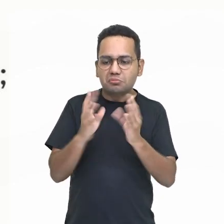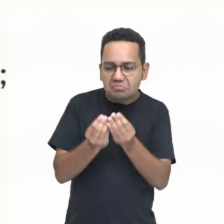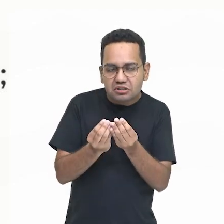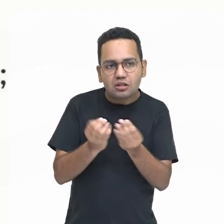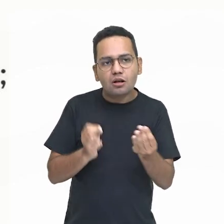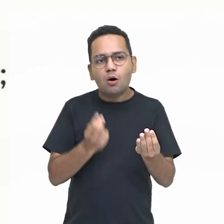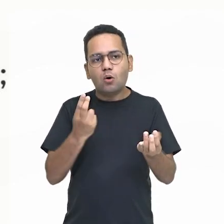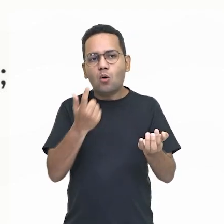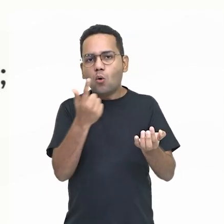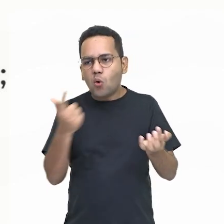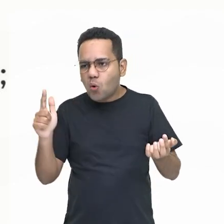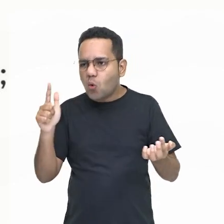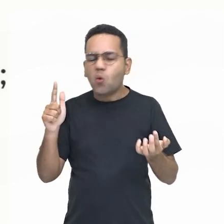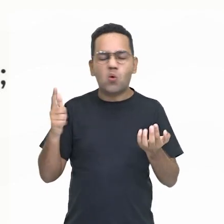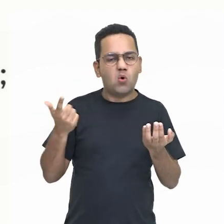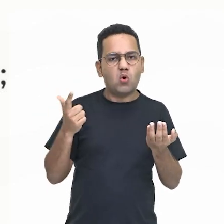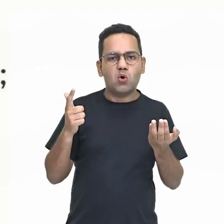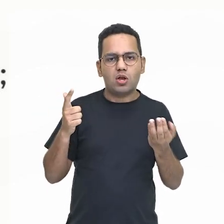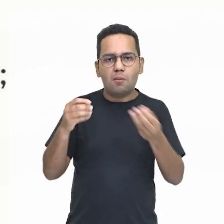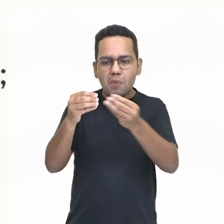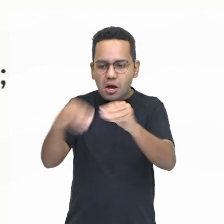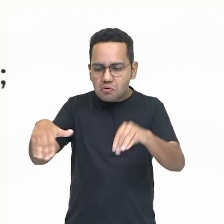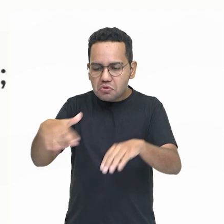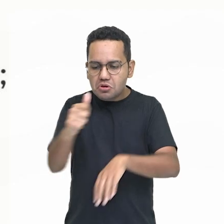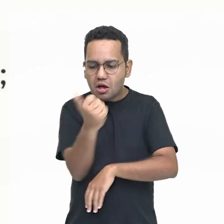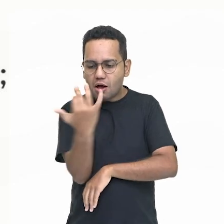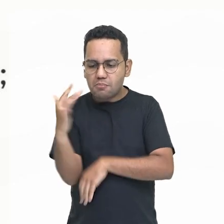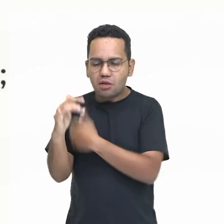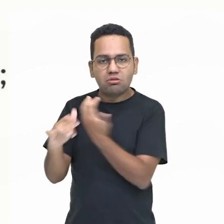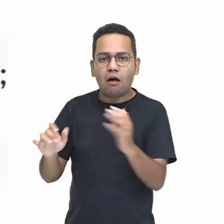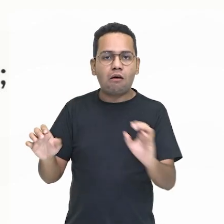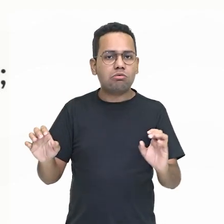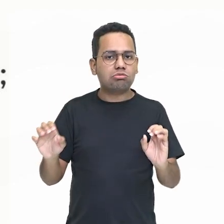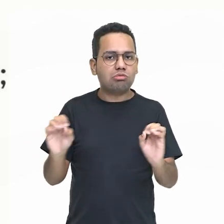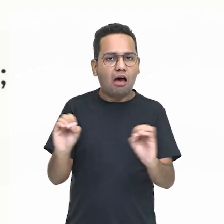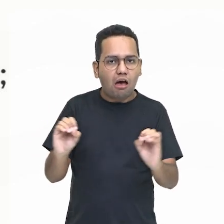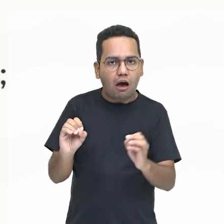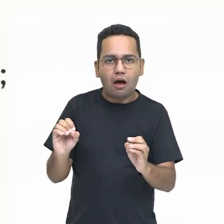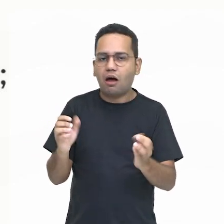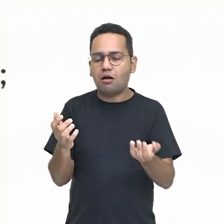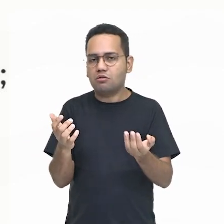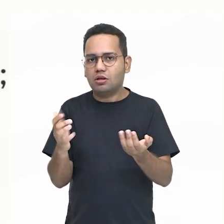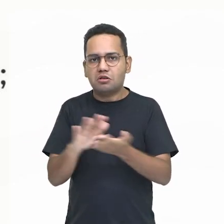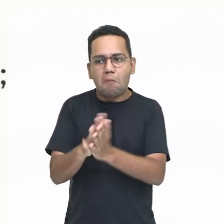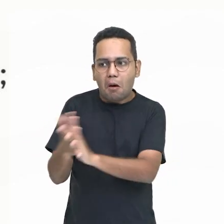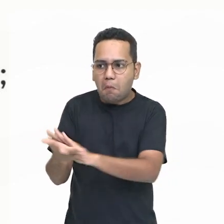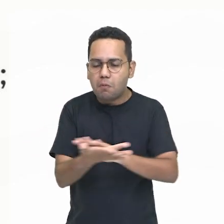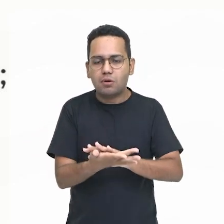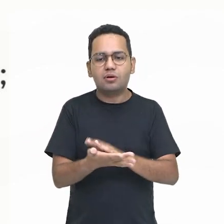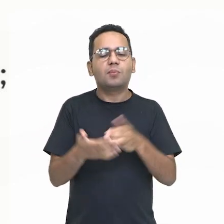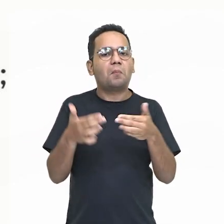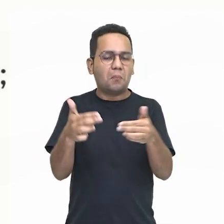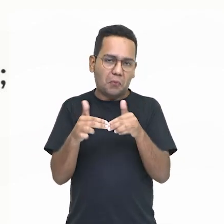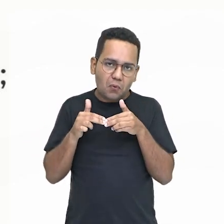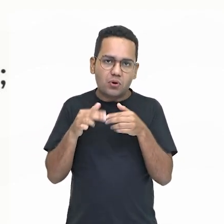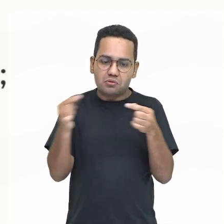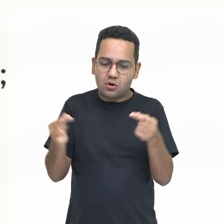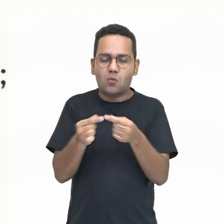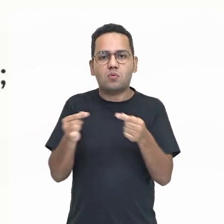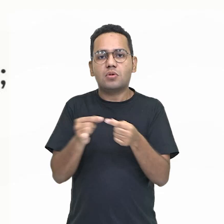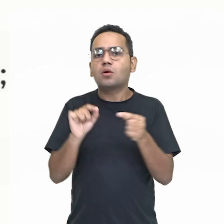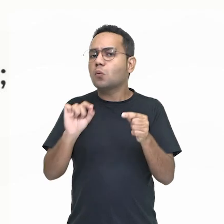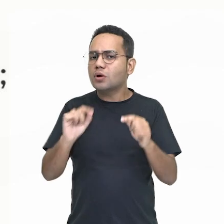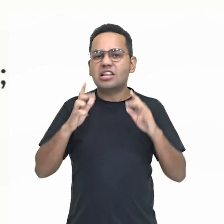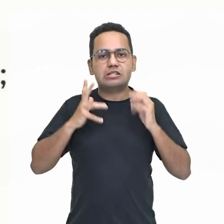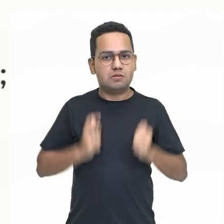sendo considerada uma energia limpa. Possui uma fonte